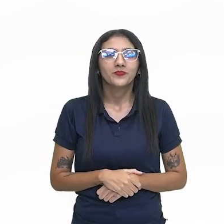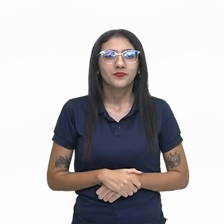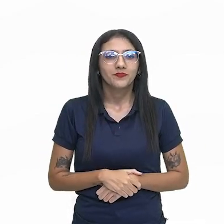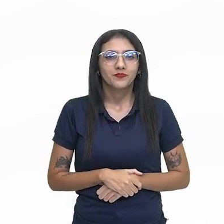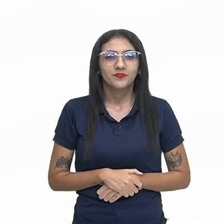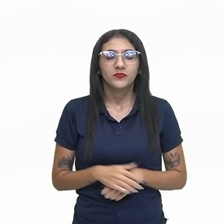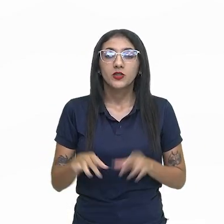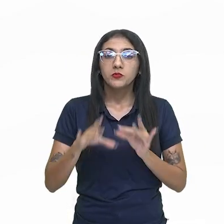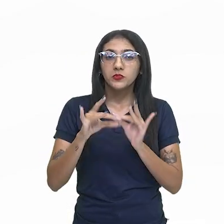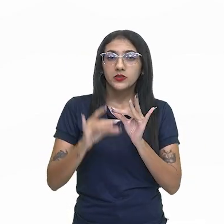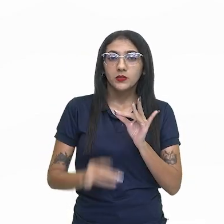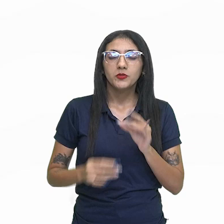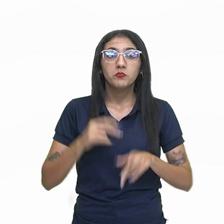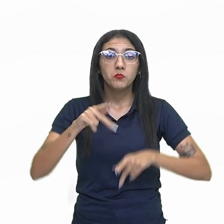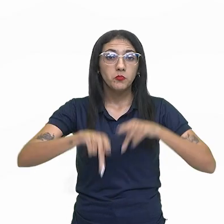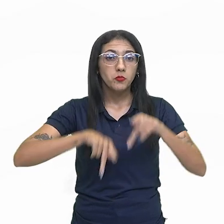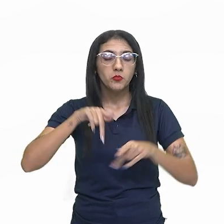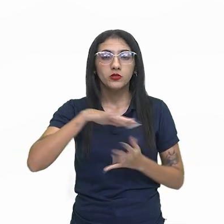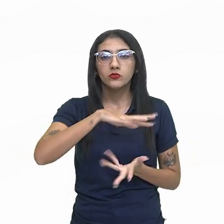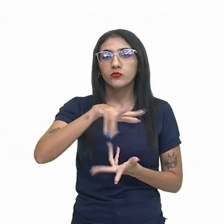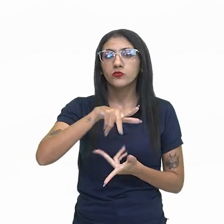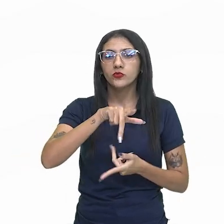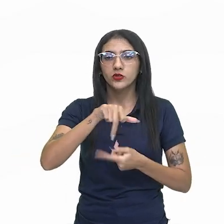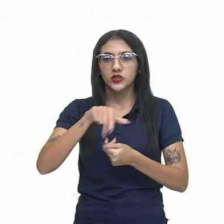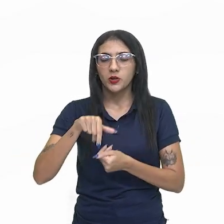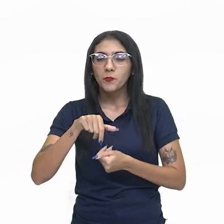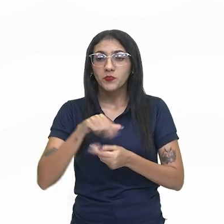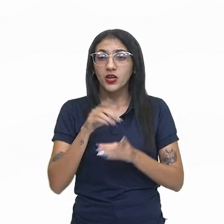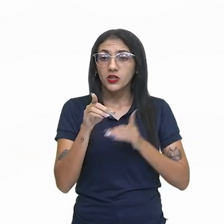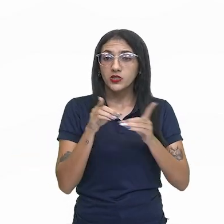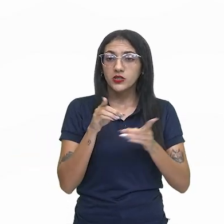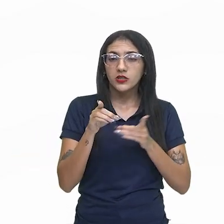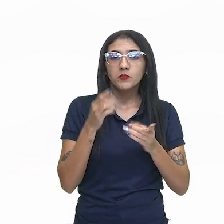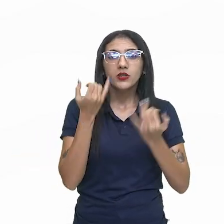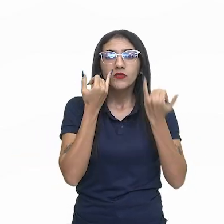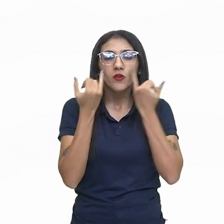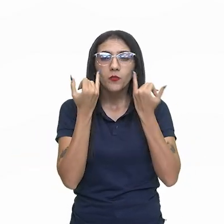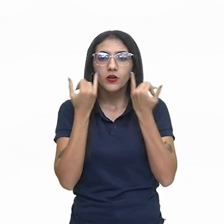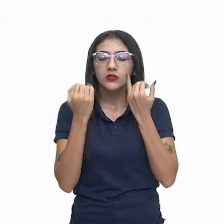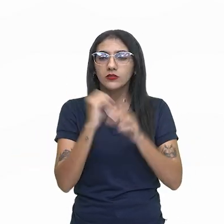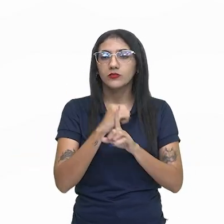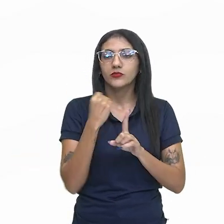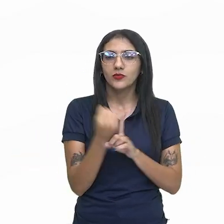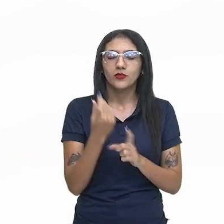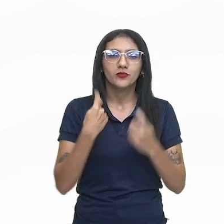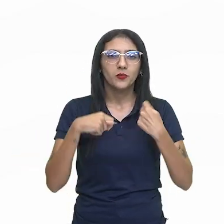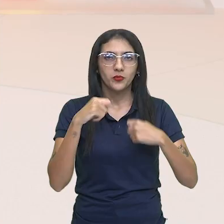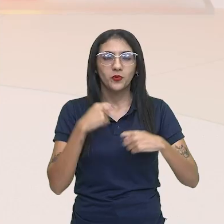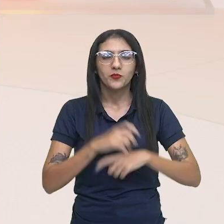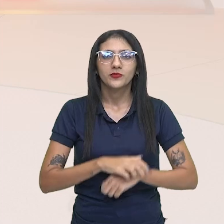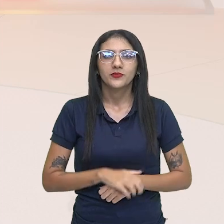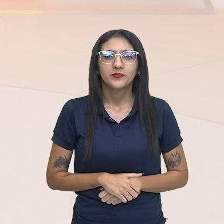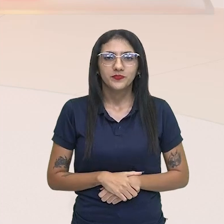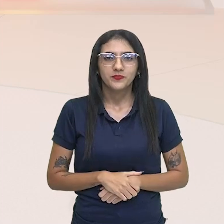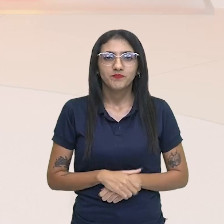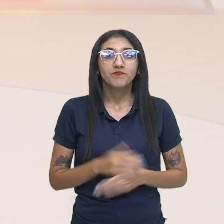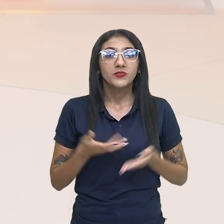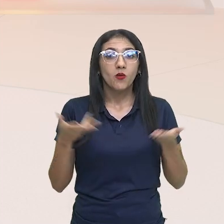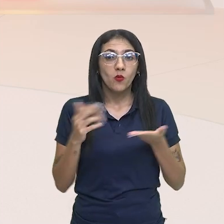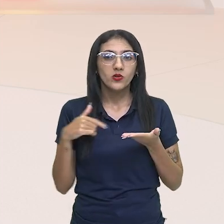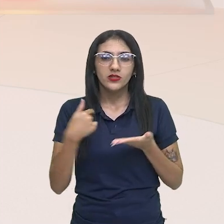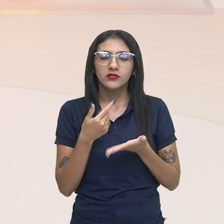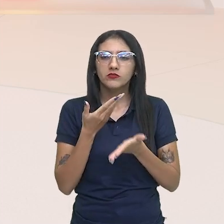No detalhamento, população mundial, dinâmica e indicadores socioeconômicos. Pessoal, nessa aula nós vamos